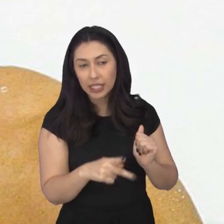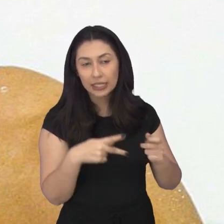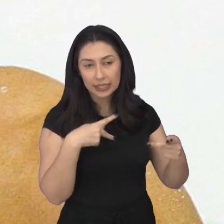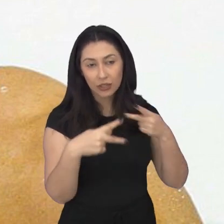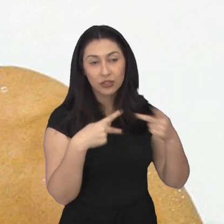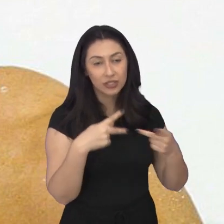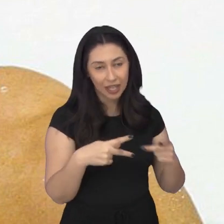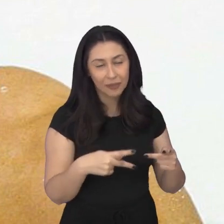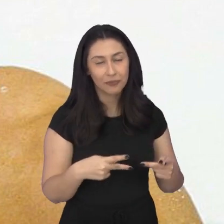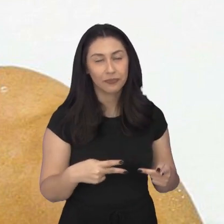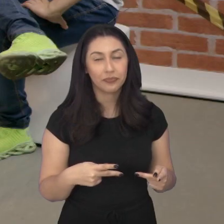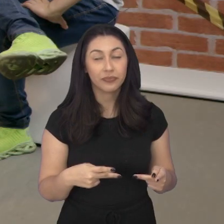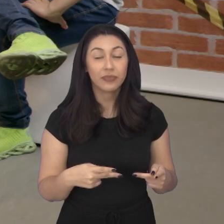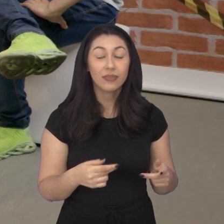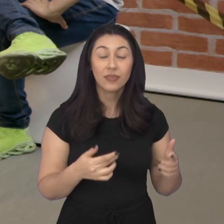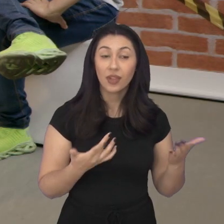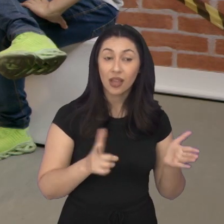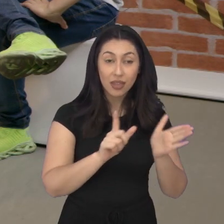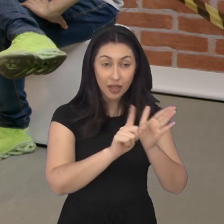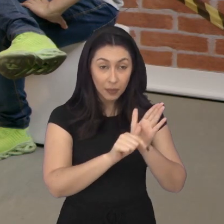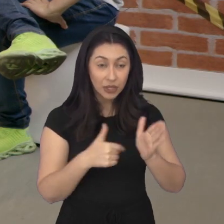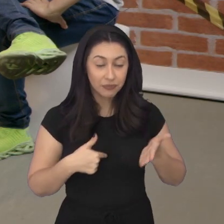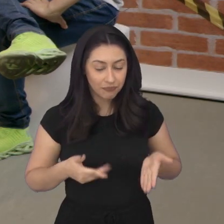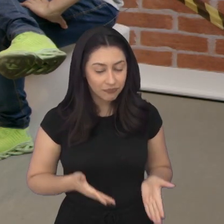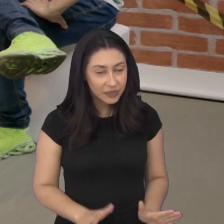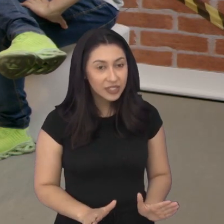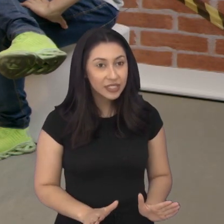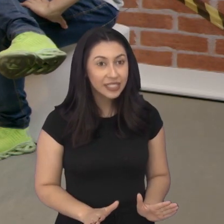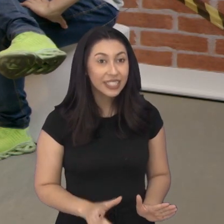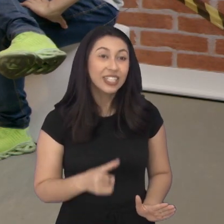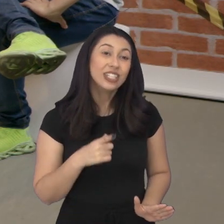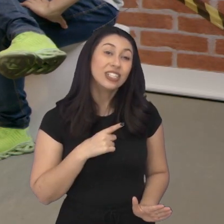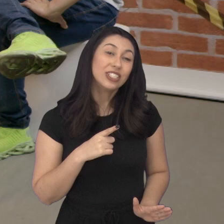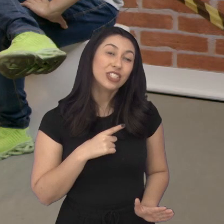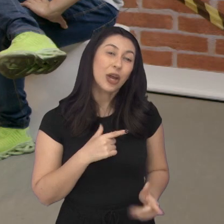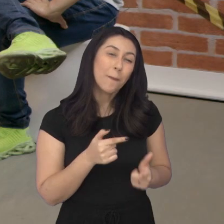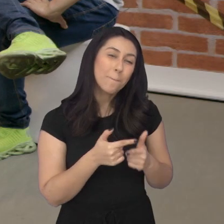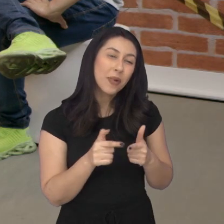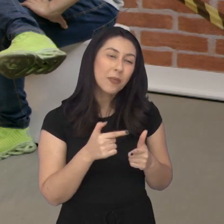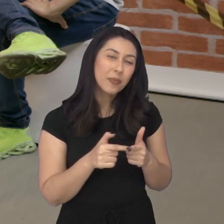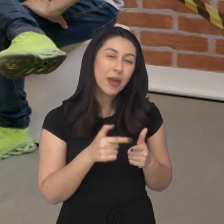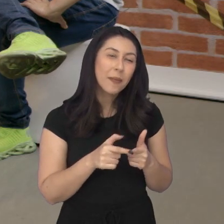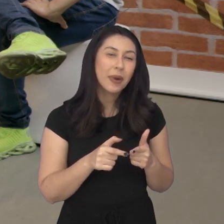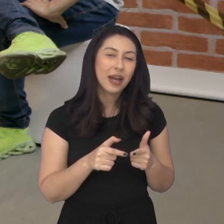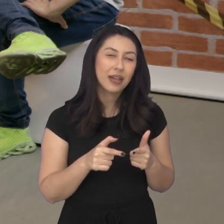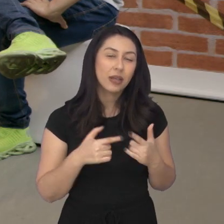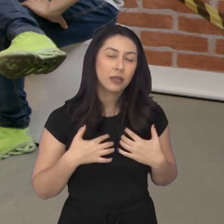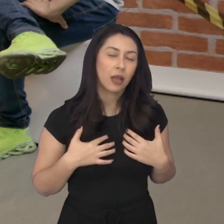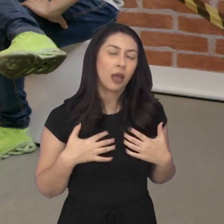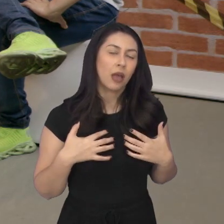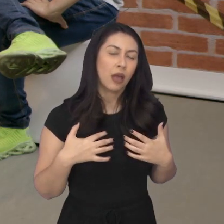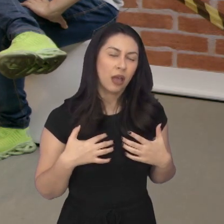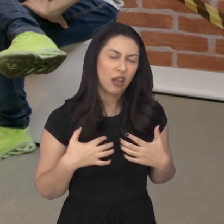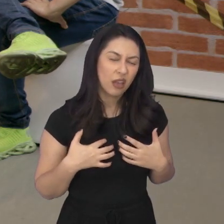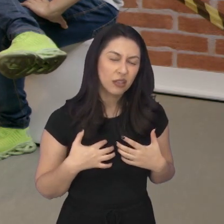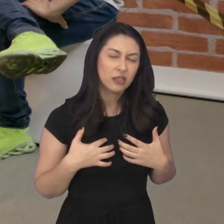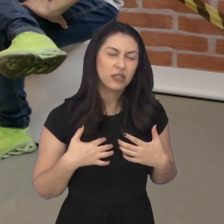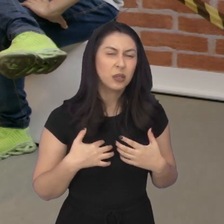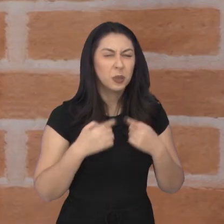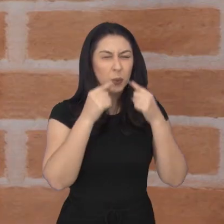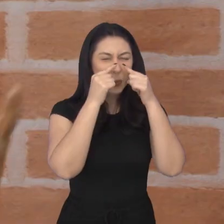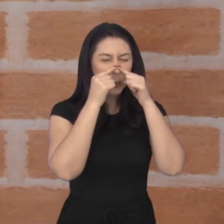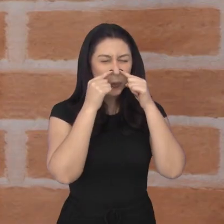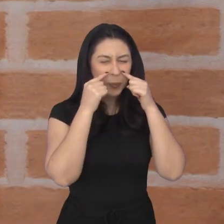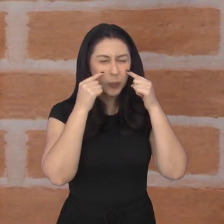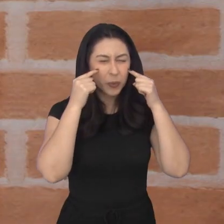sempre gostaram muito de natação. E aí, depois que eu nasci, eu comecei a ter bronquite. A minha mãe também já tinha tido bronquite. E meu pai é médico,